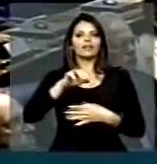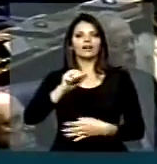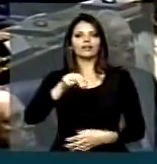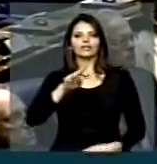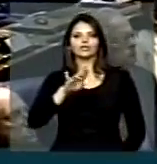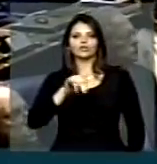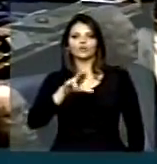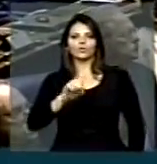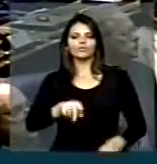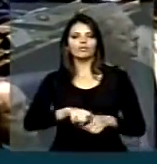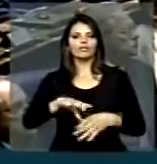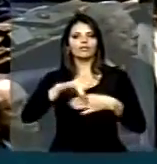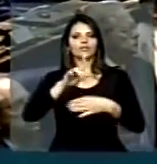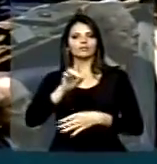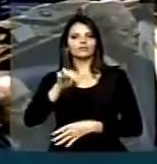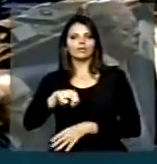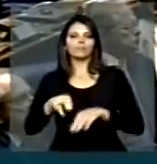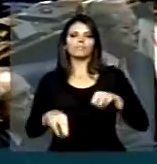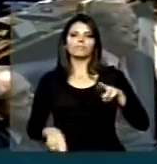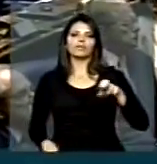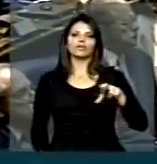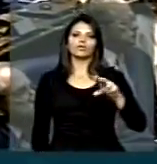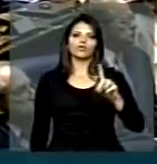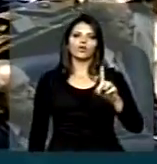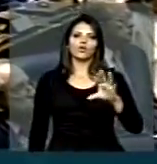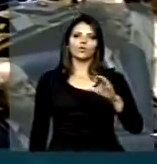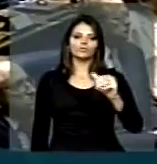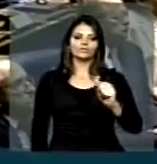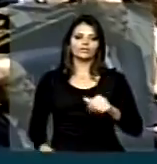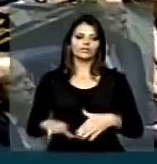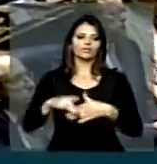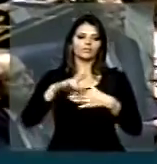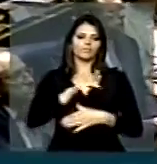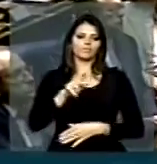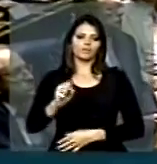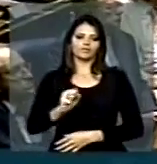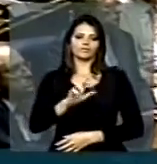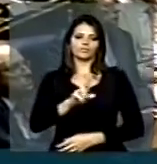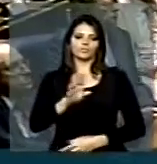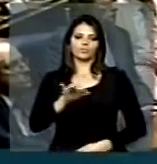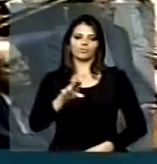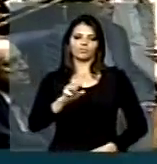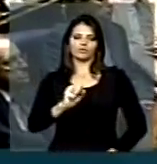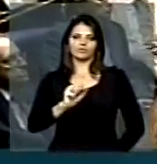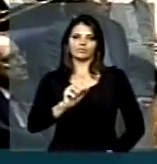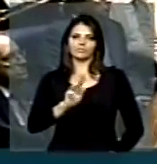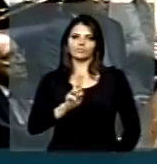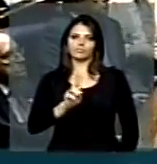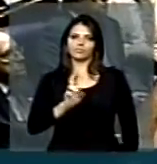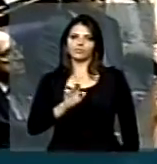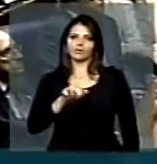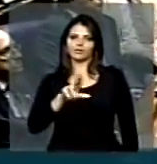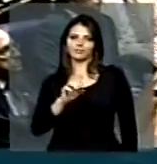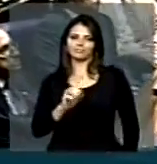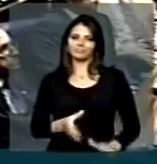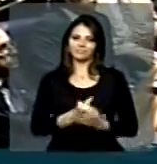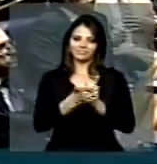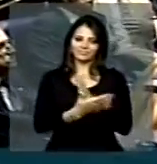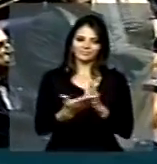Embaçaí, do líder do Democratas, Mendonça Filho, e do líder do PPS, Rubens Bueno. Quero saudar também de forma